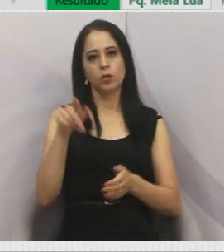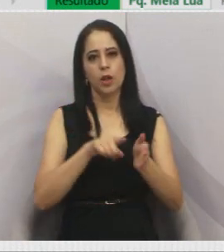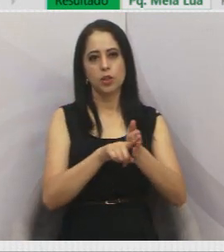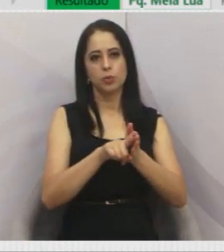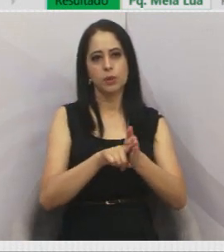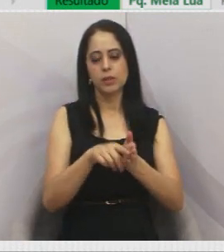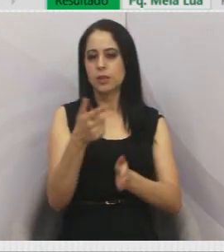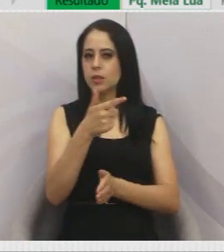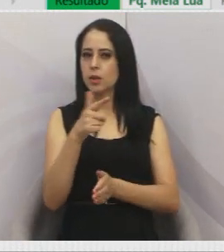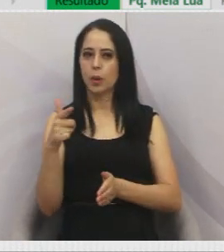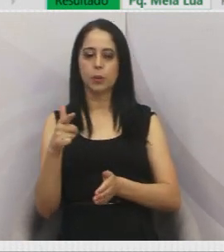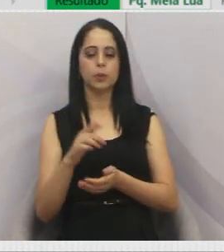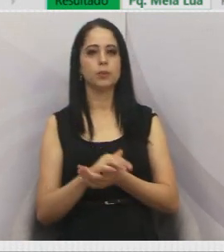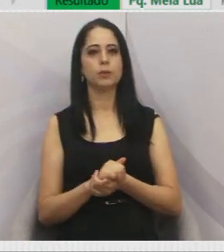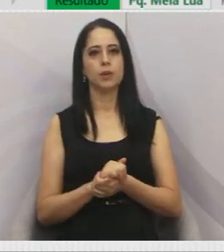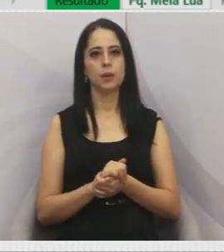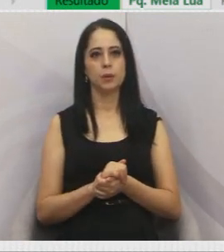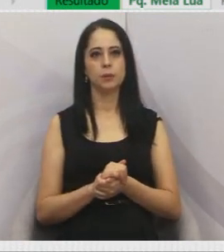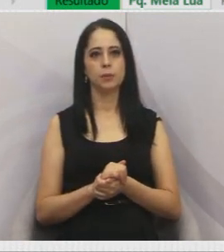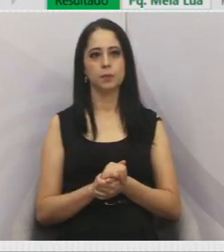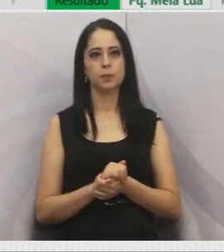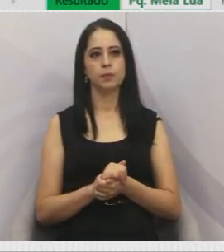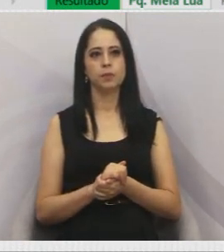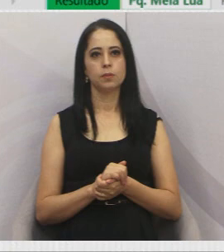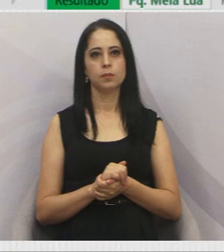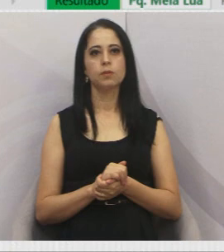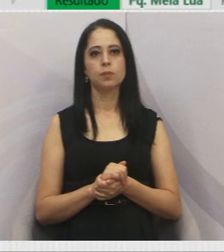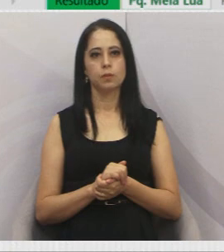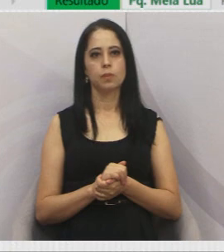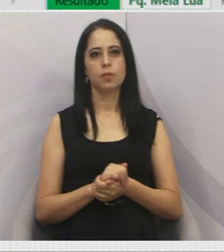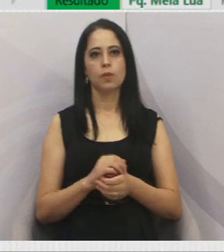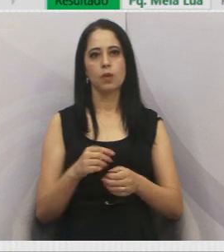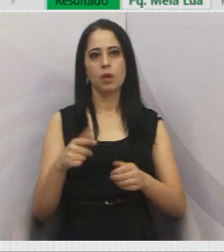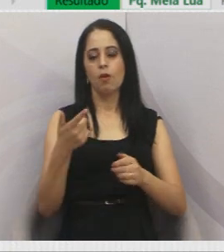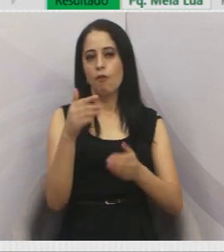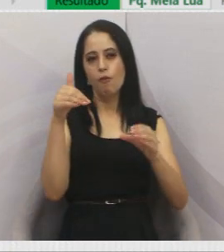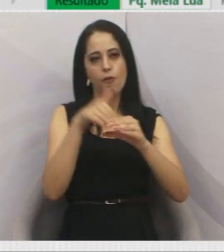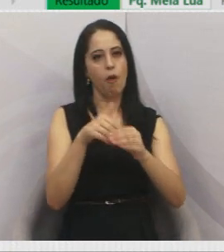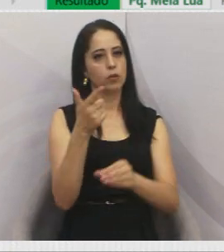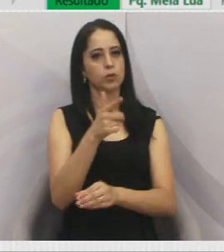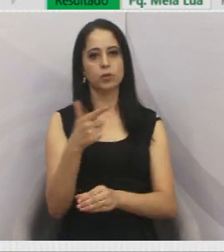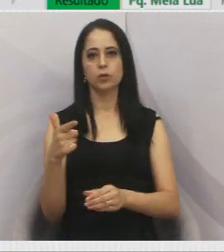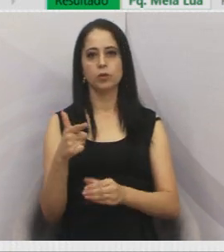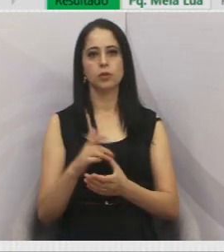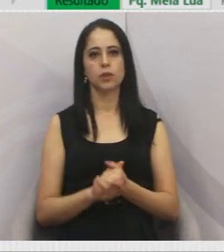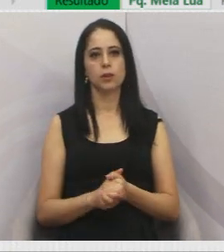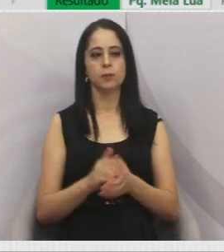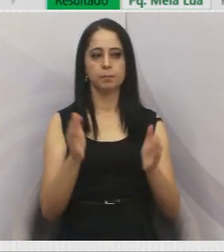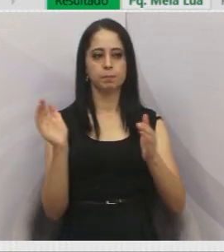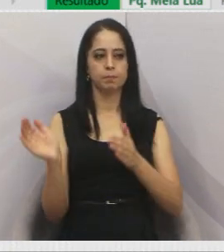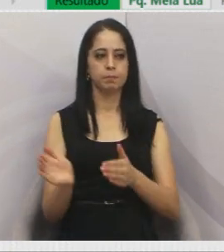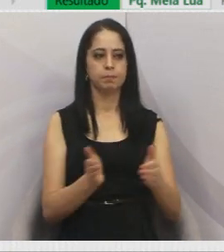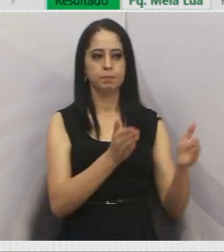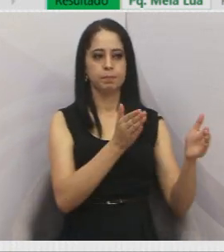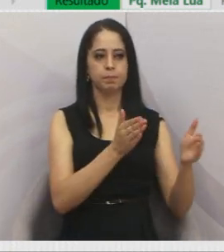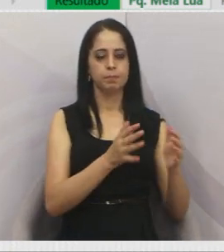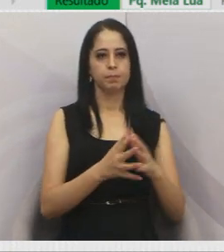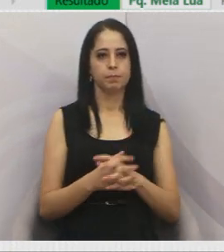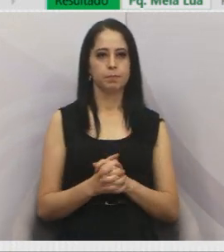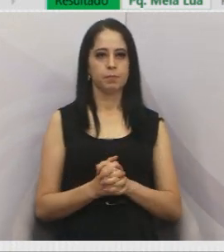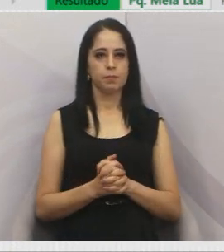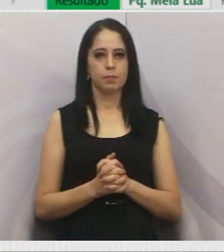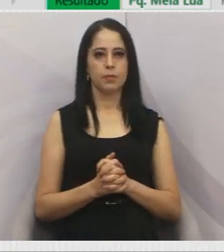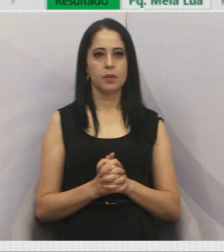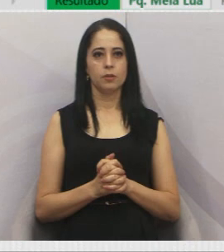branco. Segmento organização da sociedade civil, voto em branco. Próximo voto.